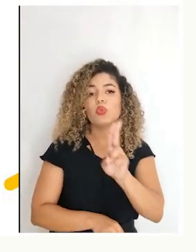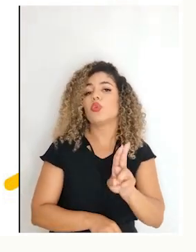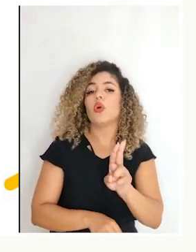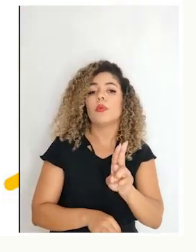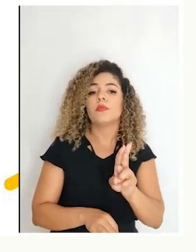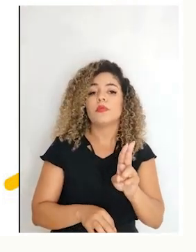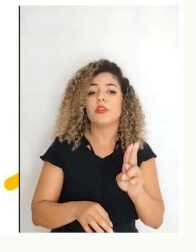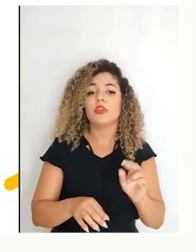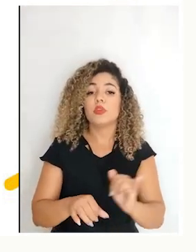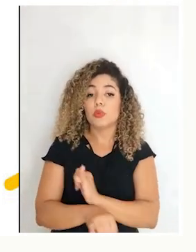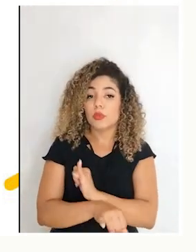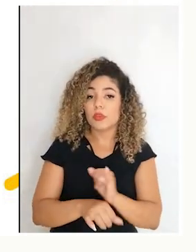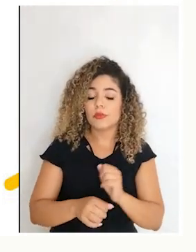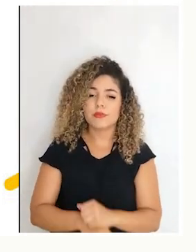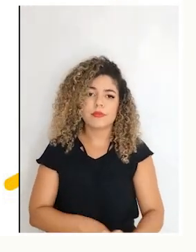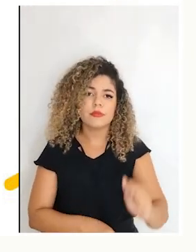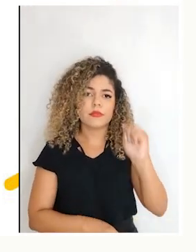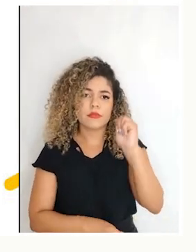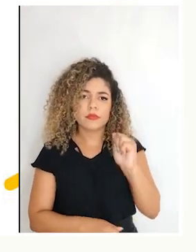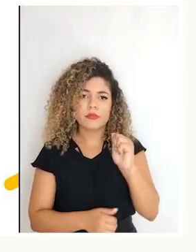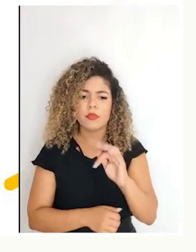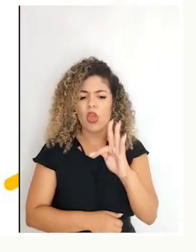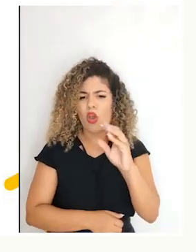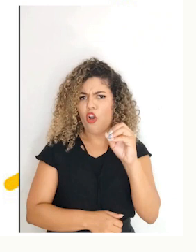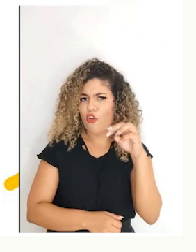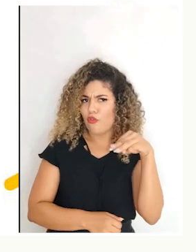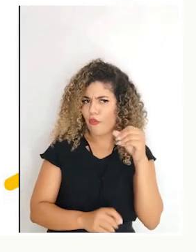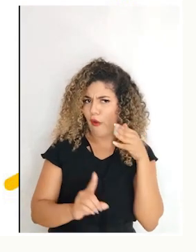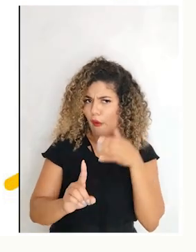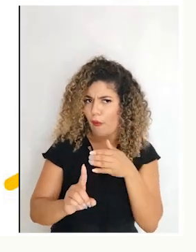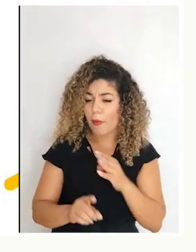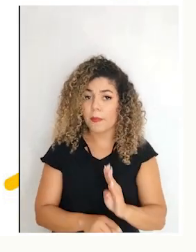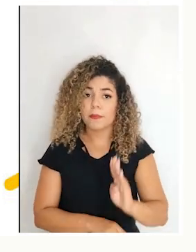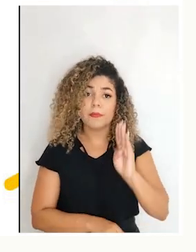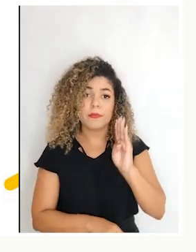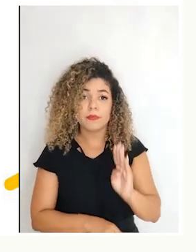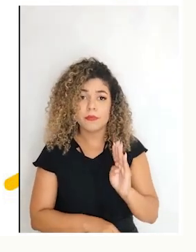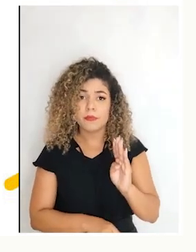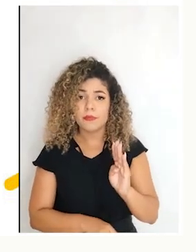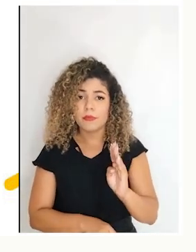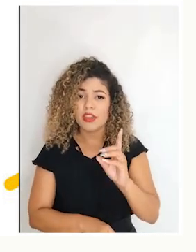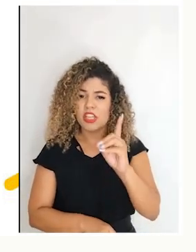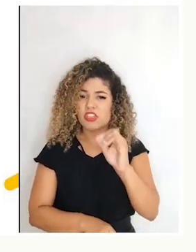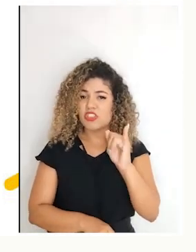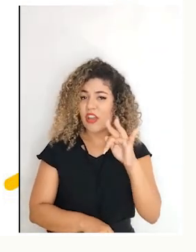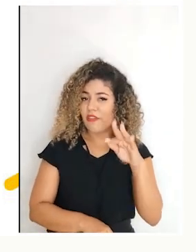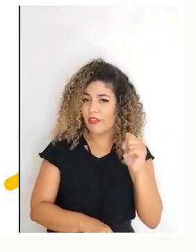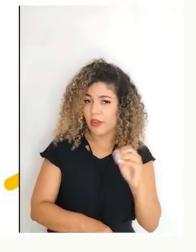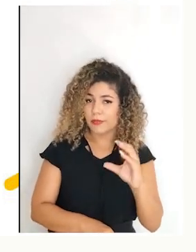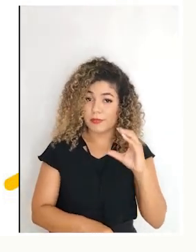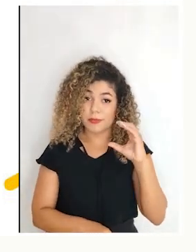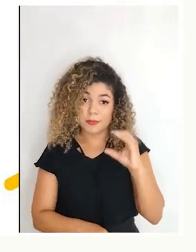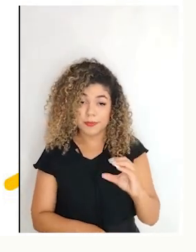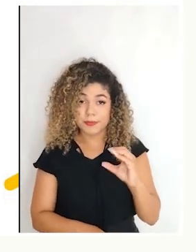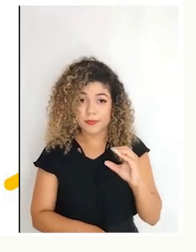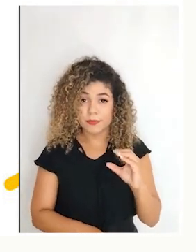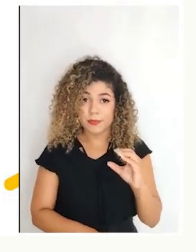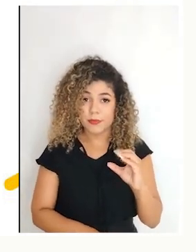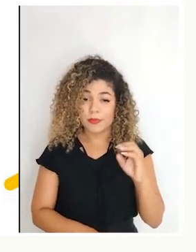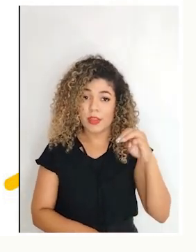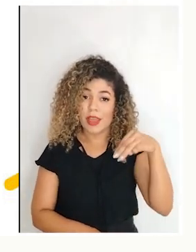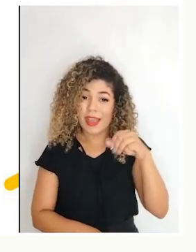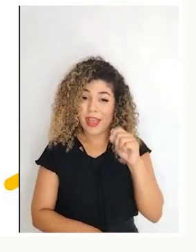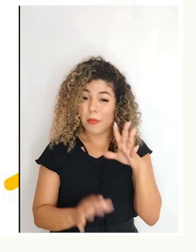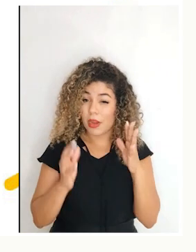Letra B, diafragma. Letra C, câmara escura. Letra D, flash. Ou letra